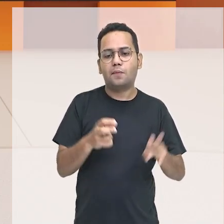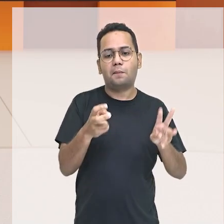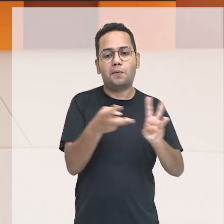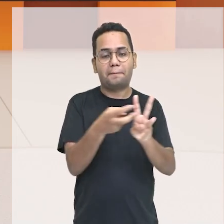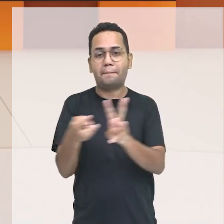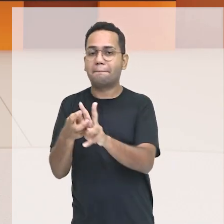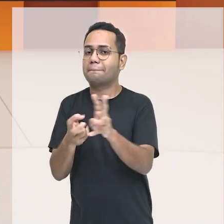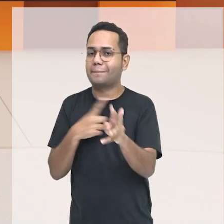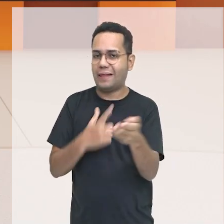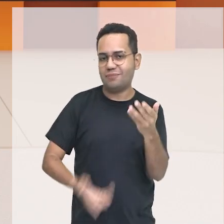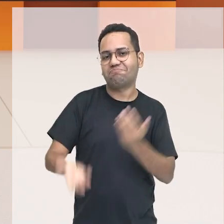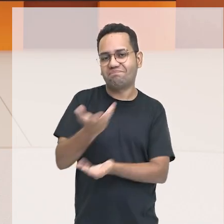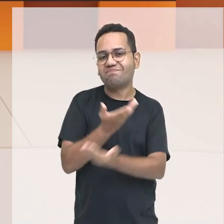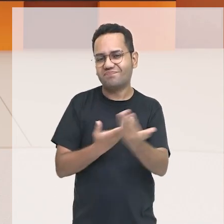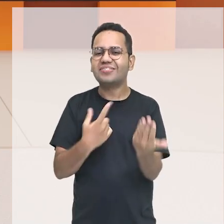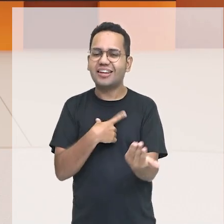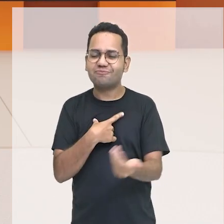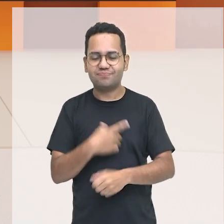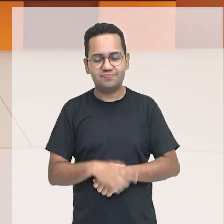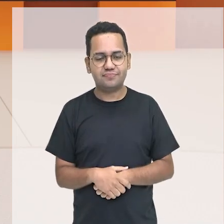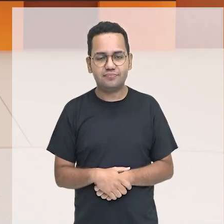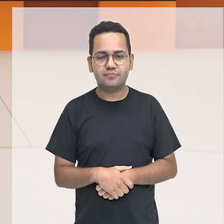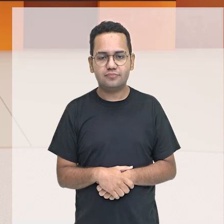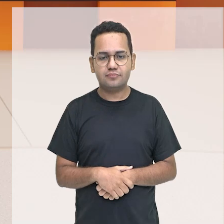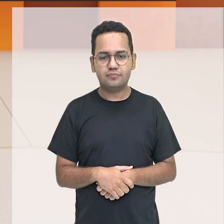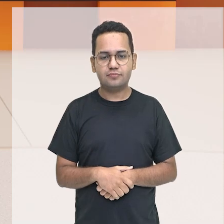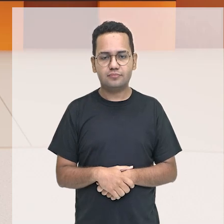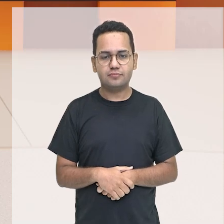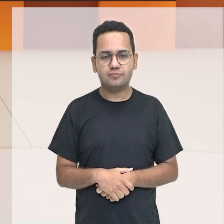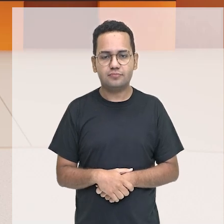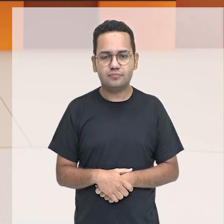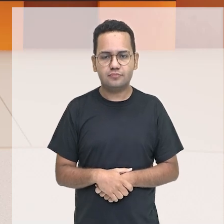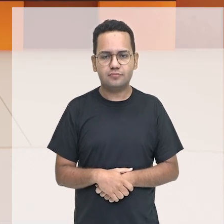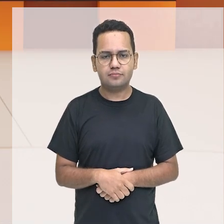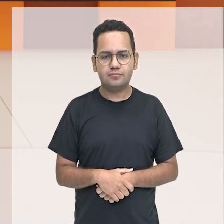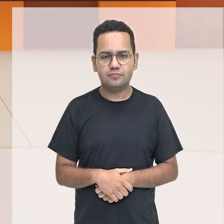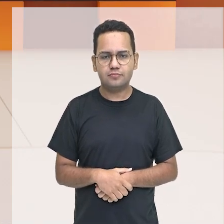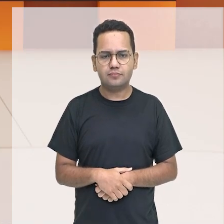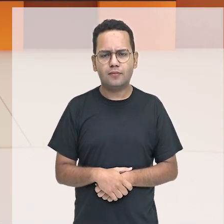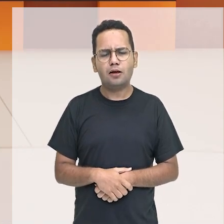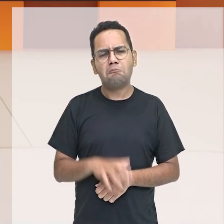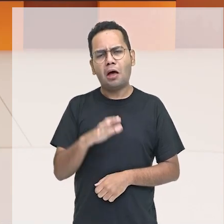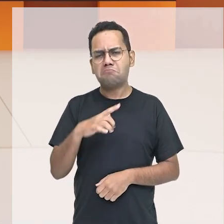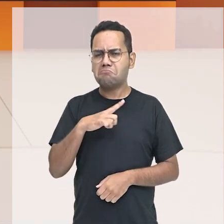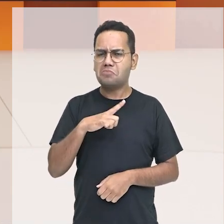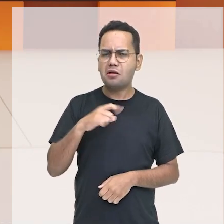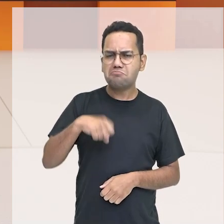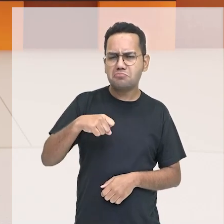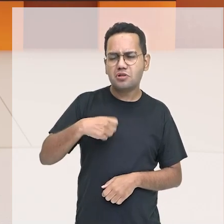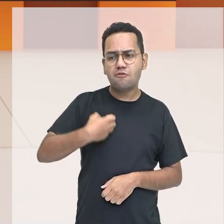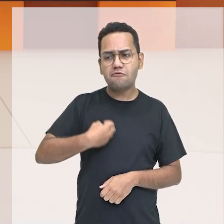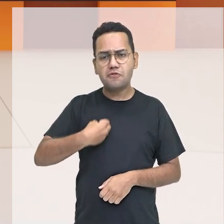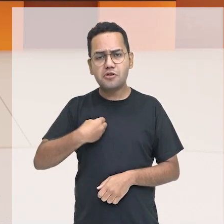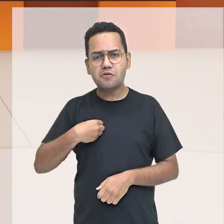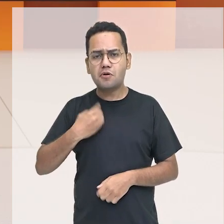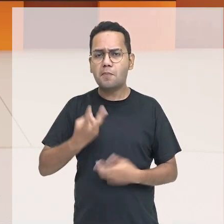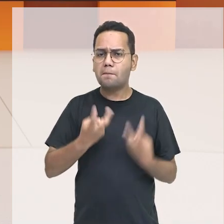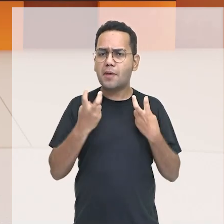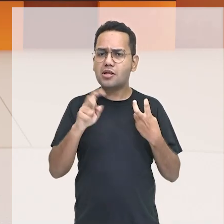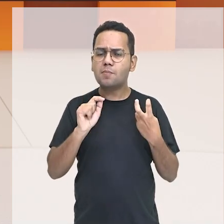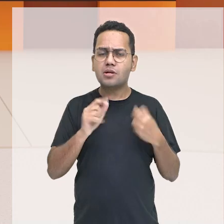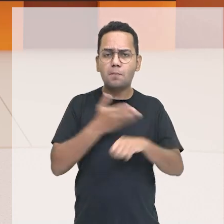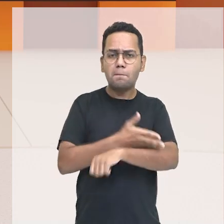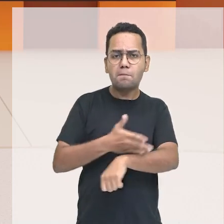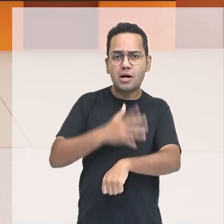interculturalidade. E aí nós podemos falar que eles estão presentes e que nos identificam como branco, índio,